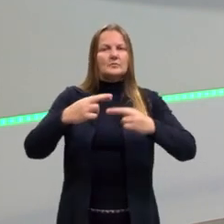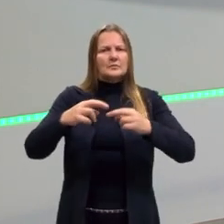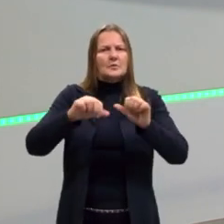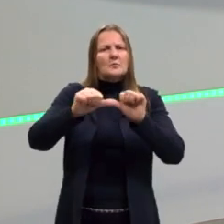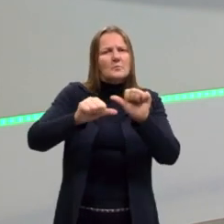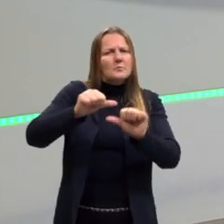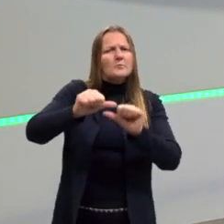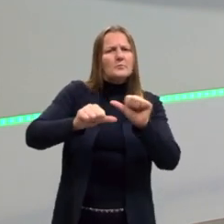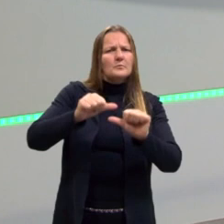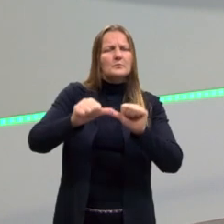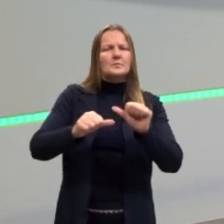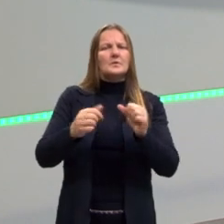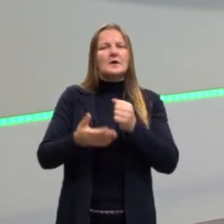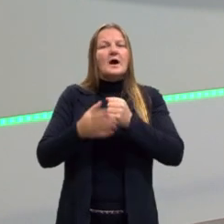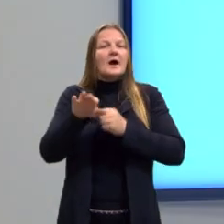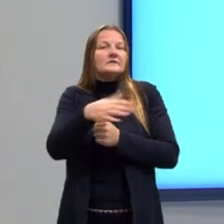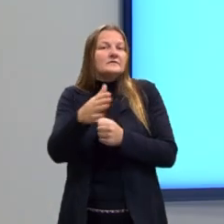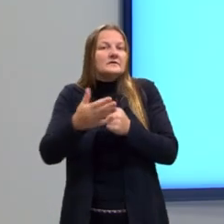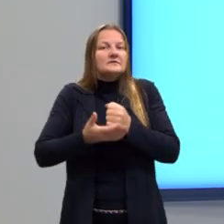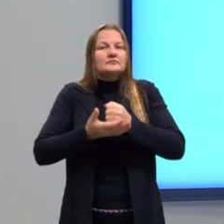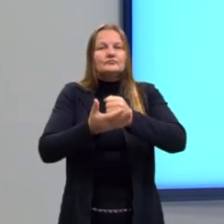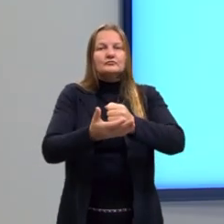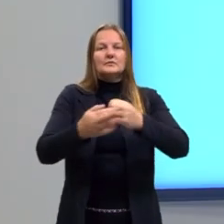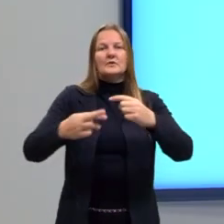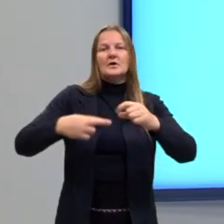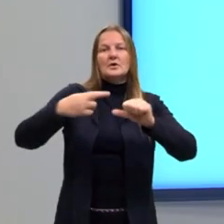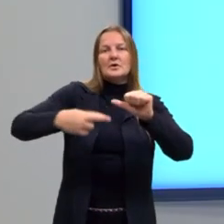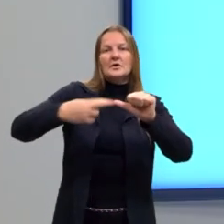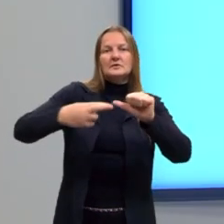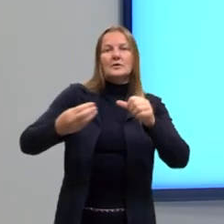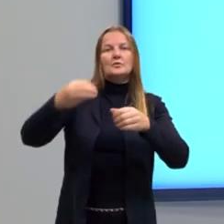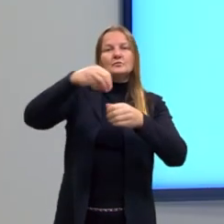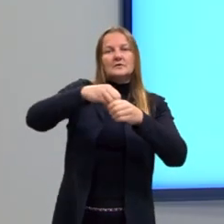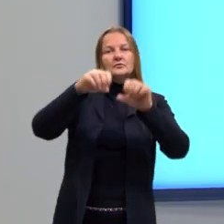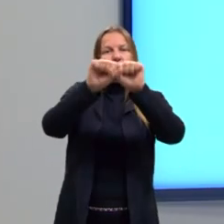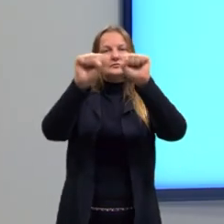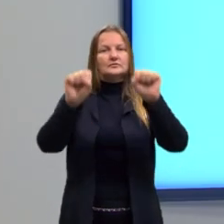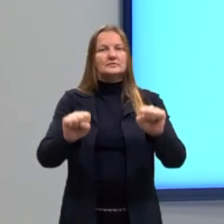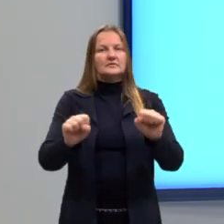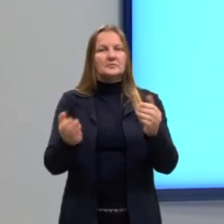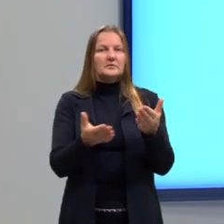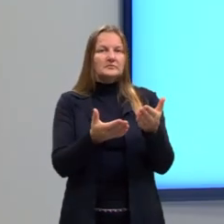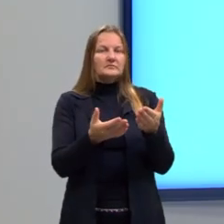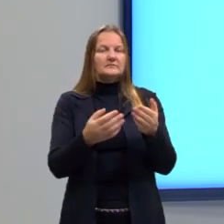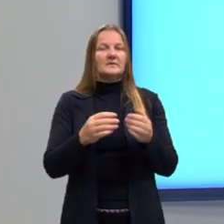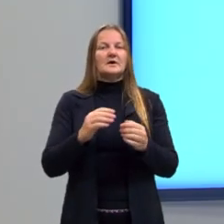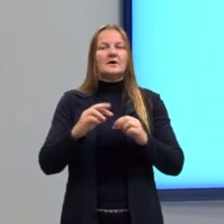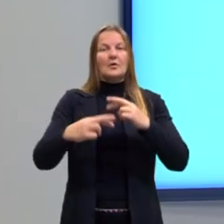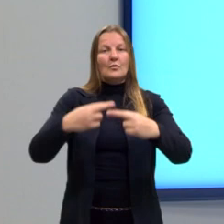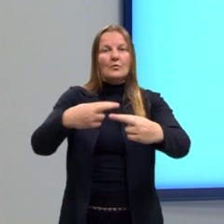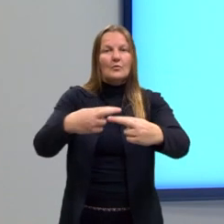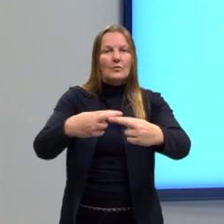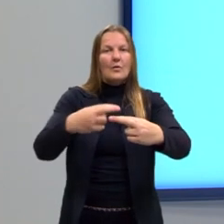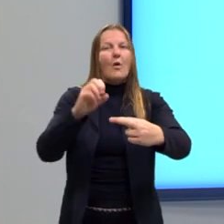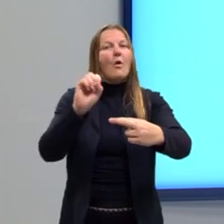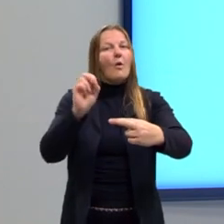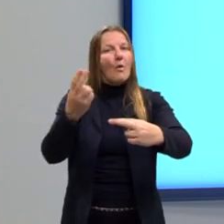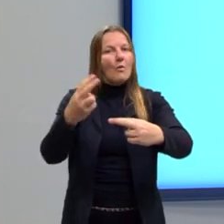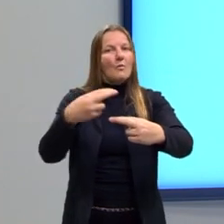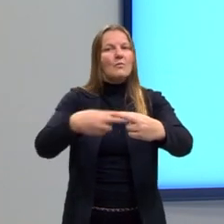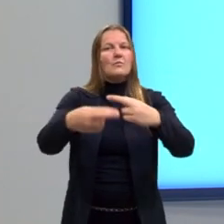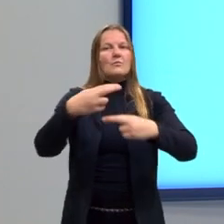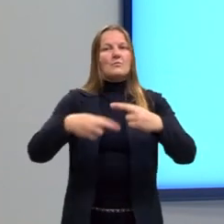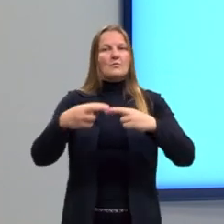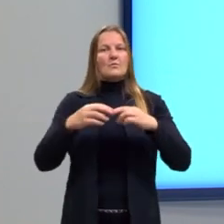podem beneficiar a reação em um sistema pode beneficiar ou a relação direta ou a reação